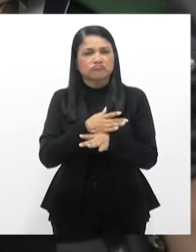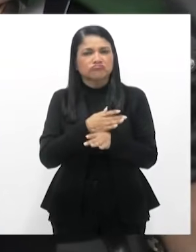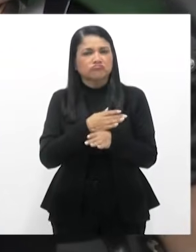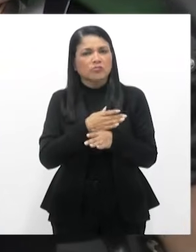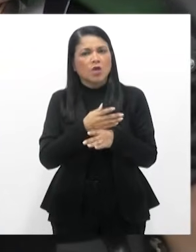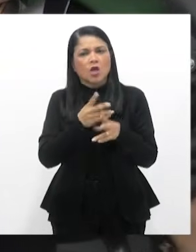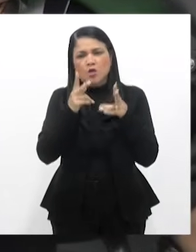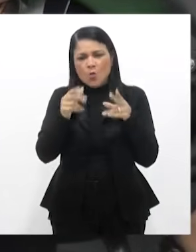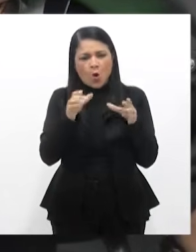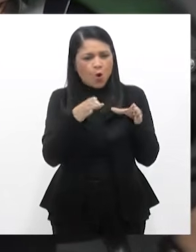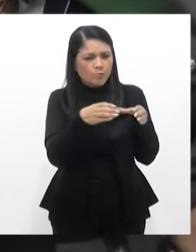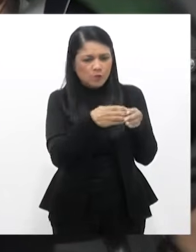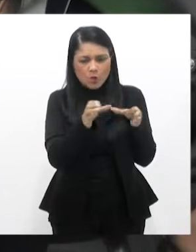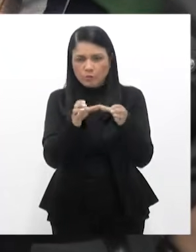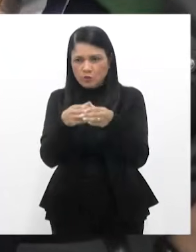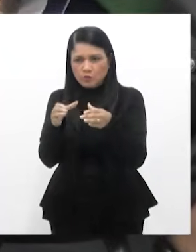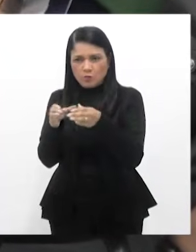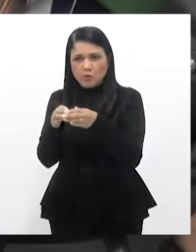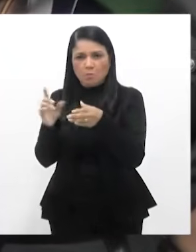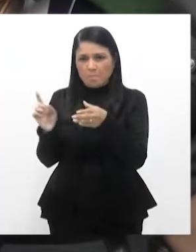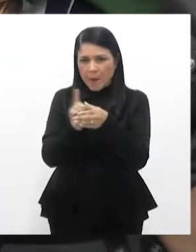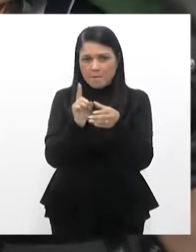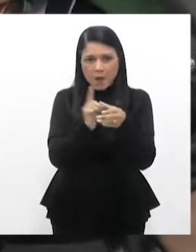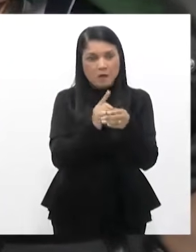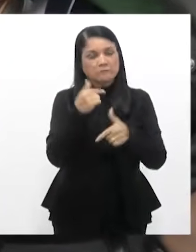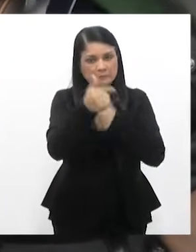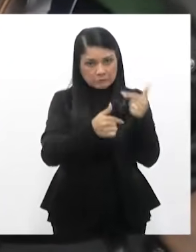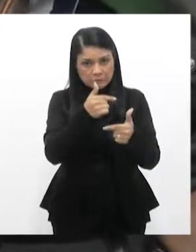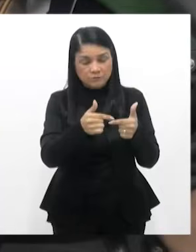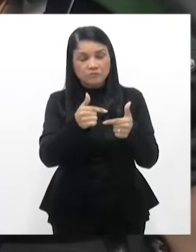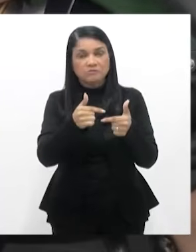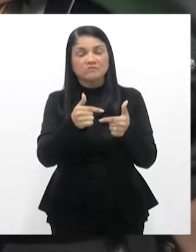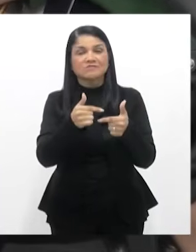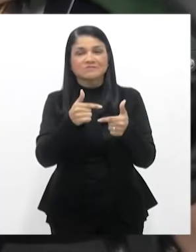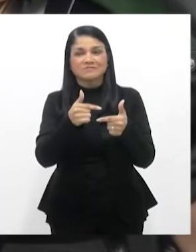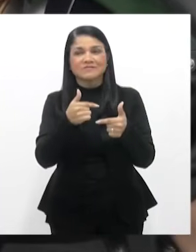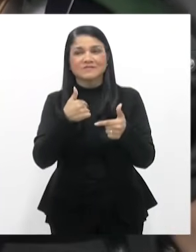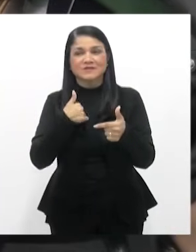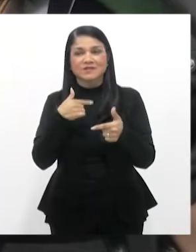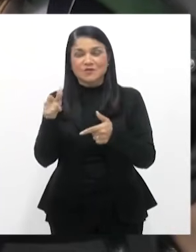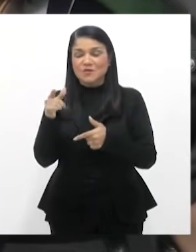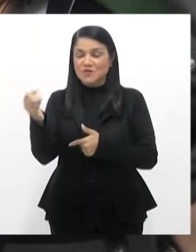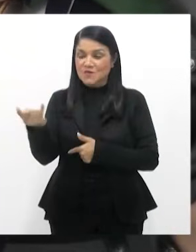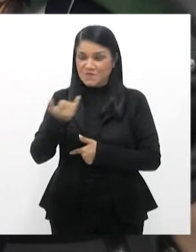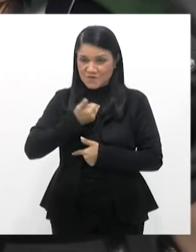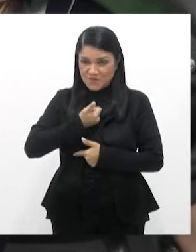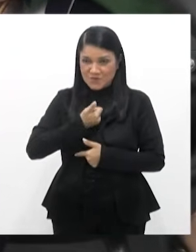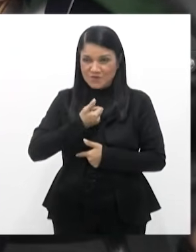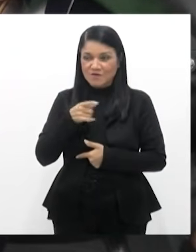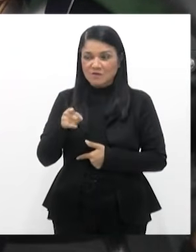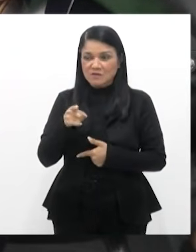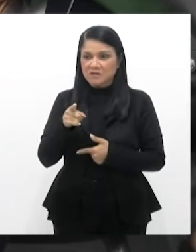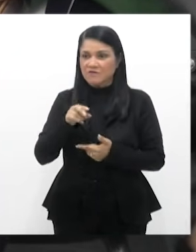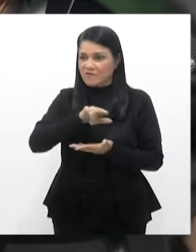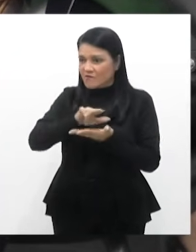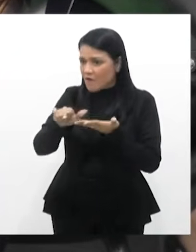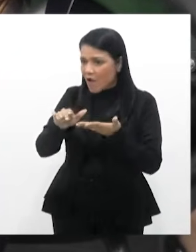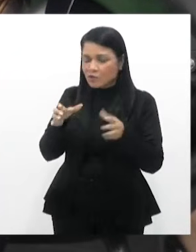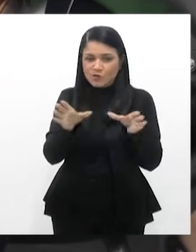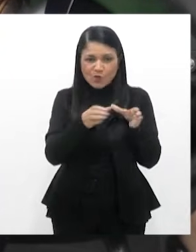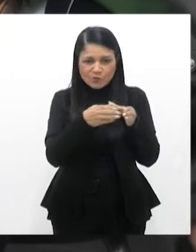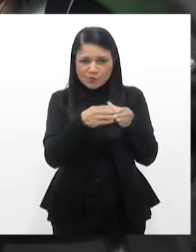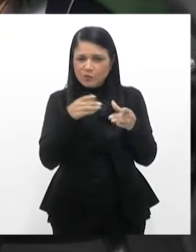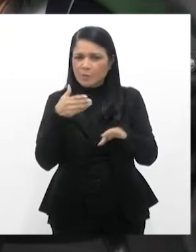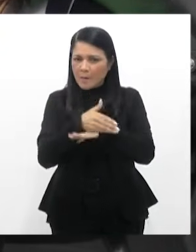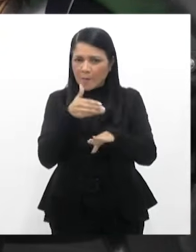comissões. Eu acho que eu sou um dos deputados que mais tem em várias comissões. Eu lembro quando o Rodrigo falou assim, rapaz, mas tu está em várias comissões, e graças a Deus sempre sou